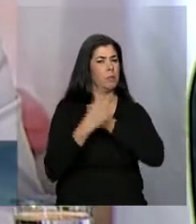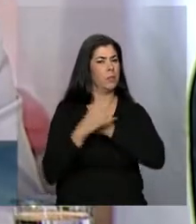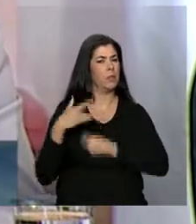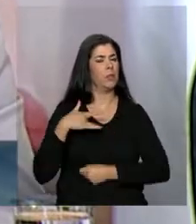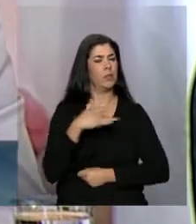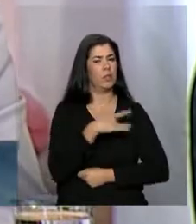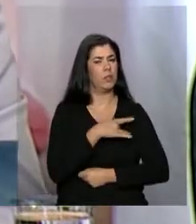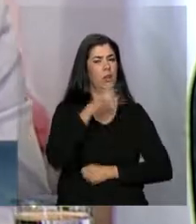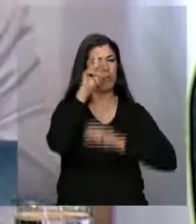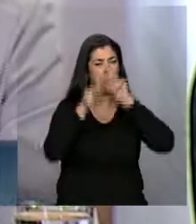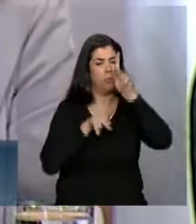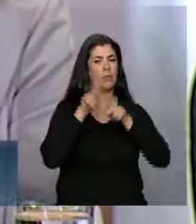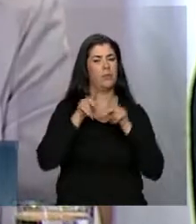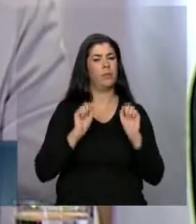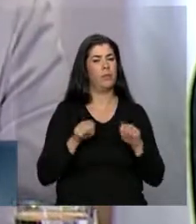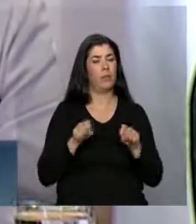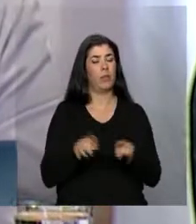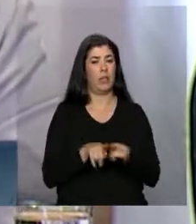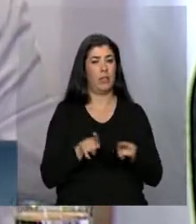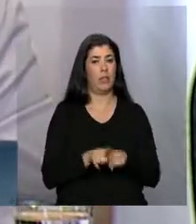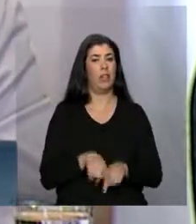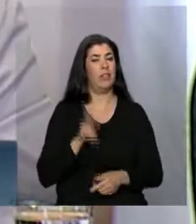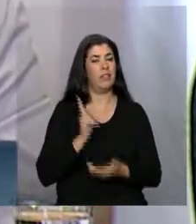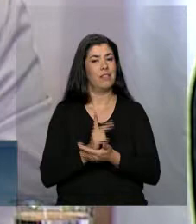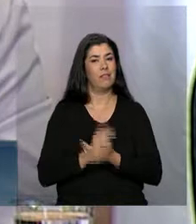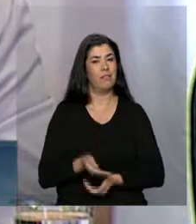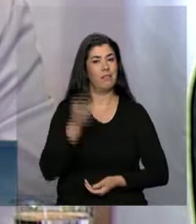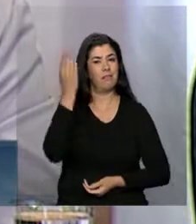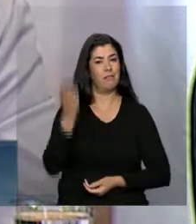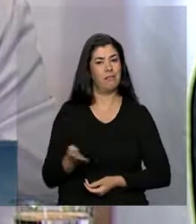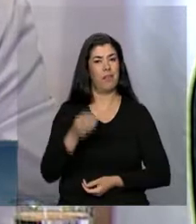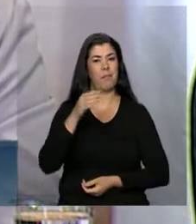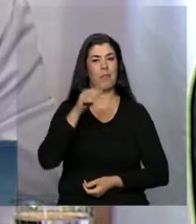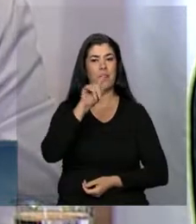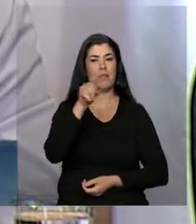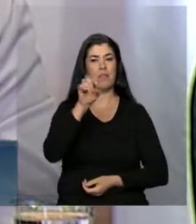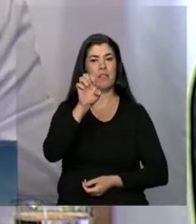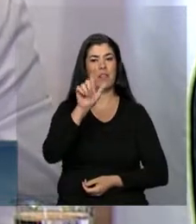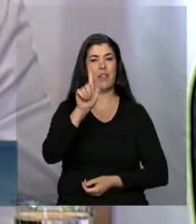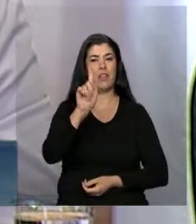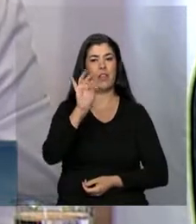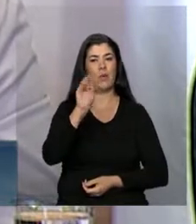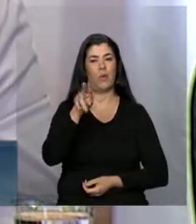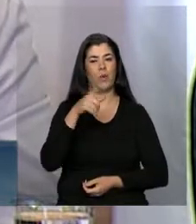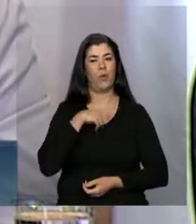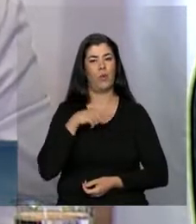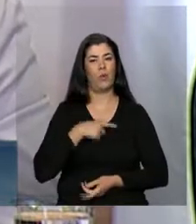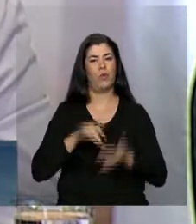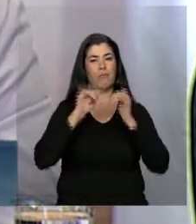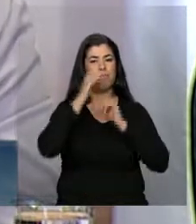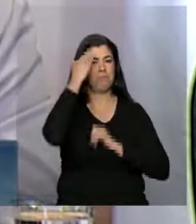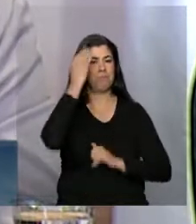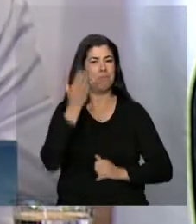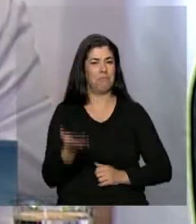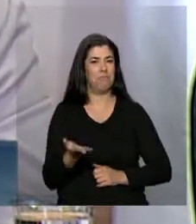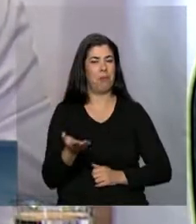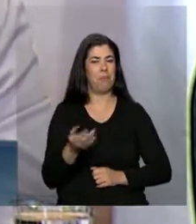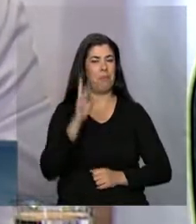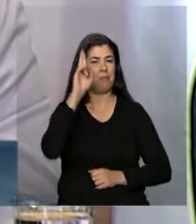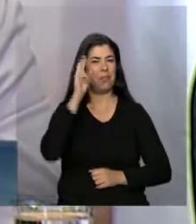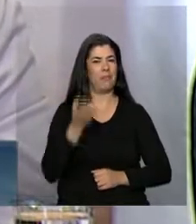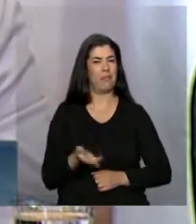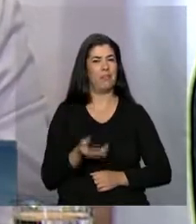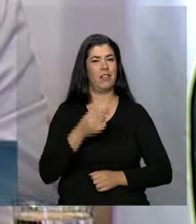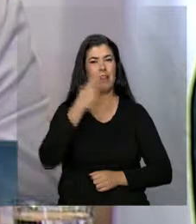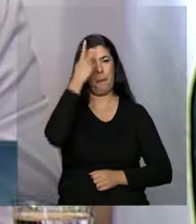da nossa população. E sempre, né, tendo o Zé Gotinha como nosso grande garoto propaganda, né, para que ele realmente possa levar